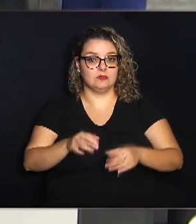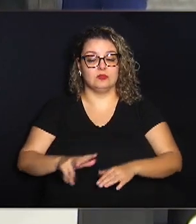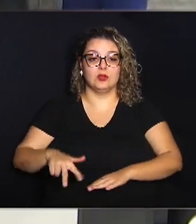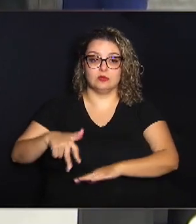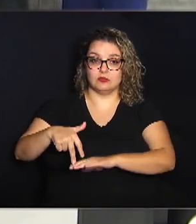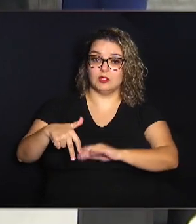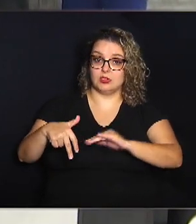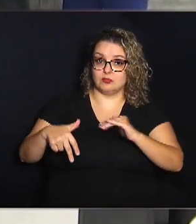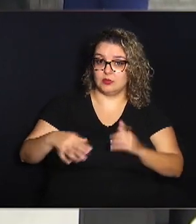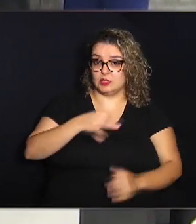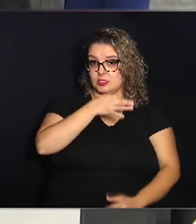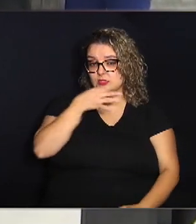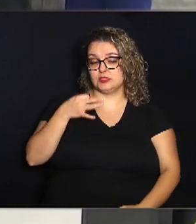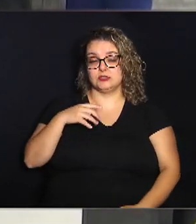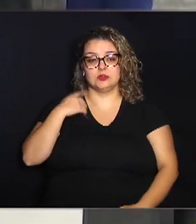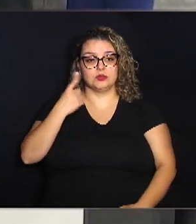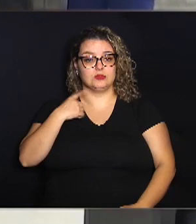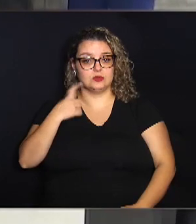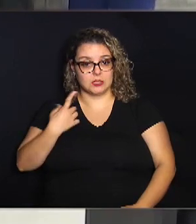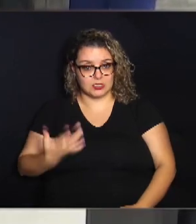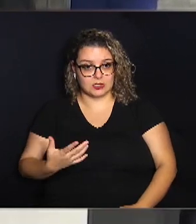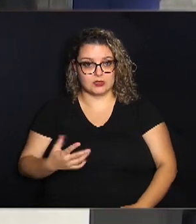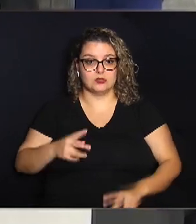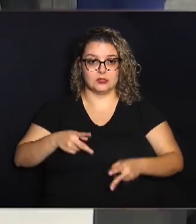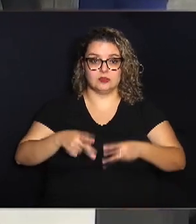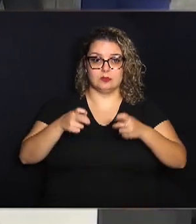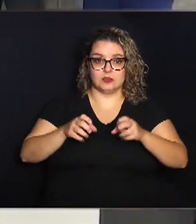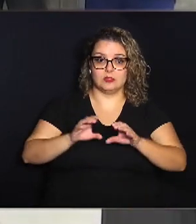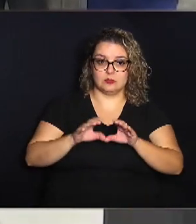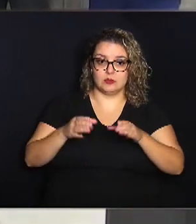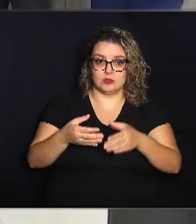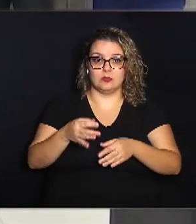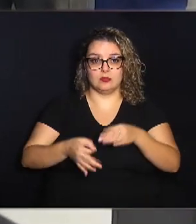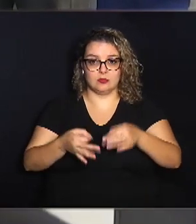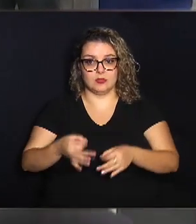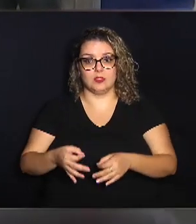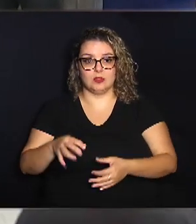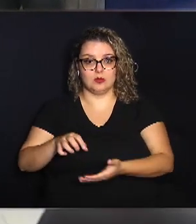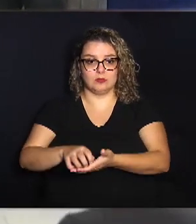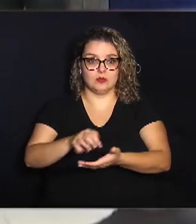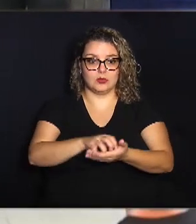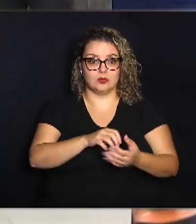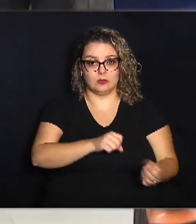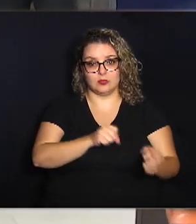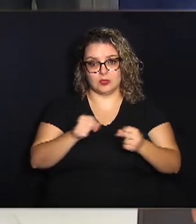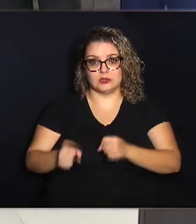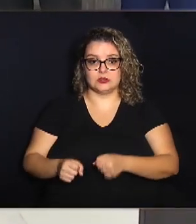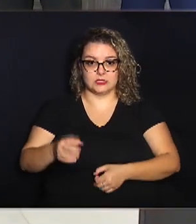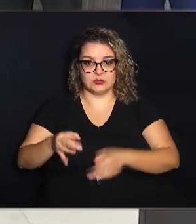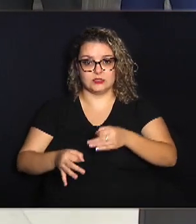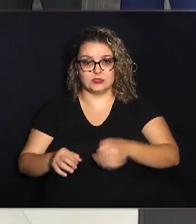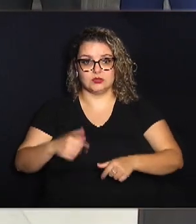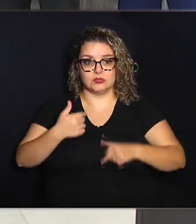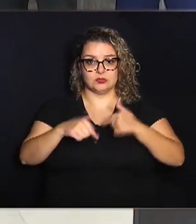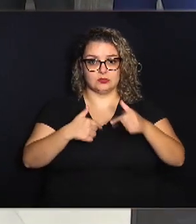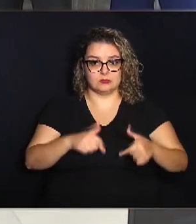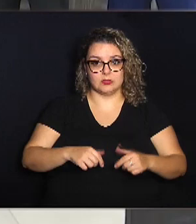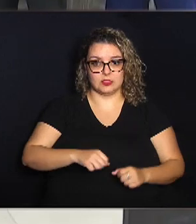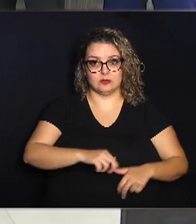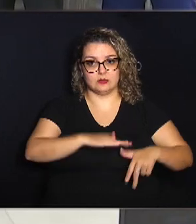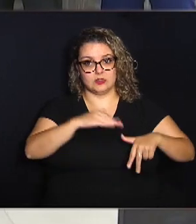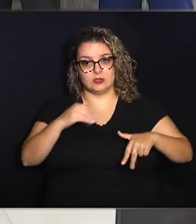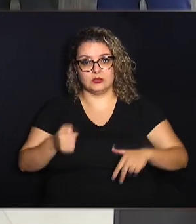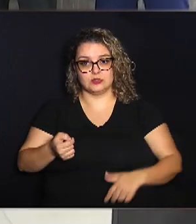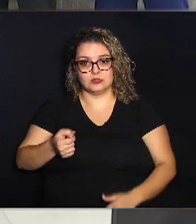sua excelência na advocacia, reconhecida pela comunidade jurídica e pelos órgãos do Poder Judiciário. Seu trabalho notável ao longo de quase